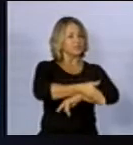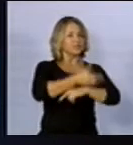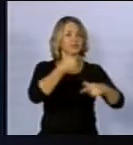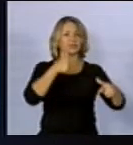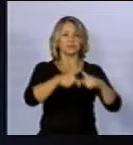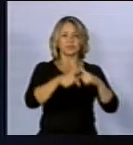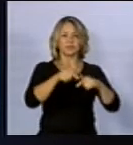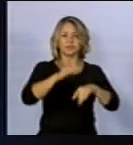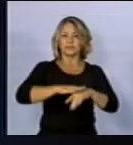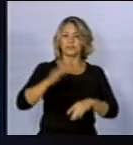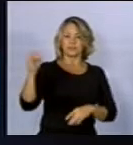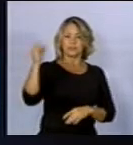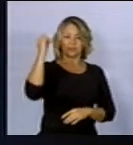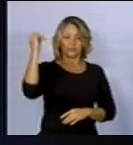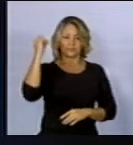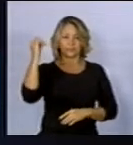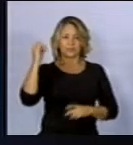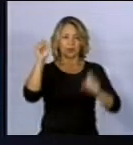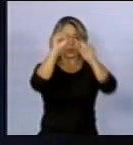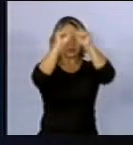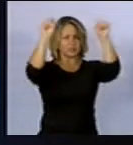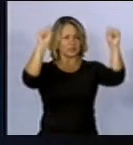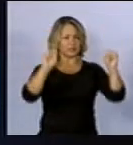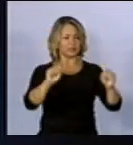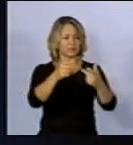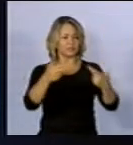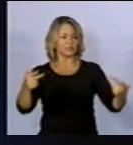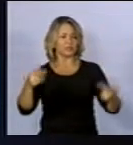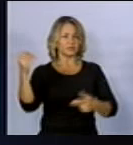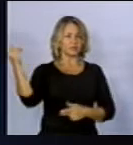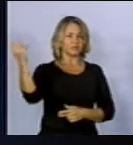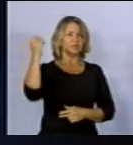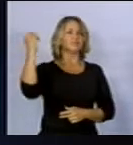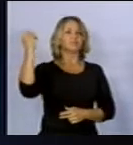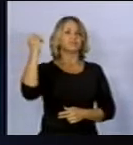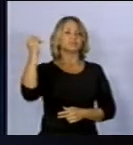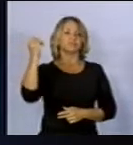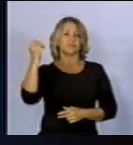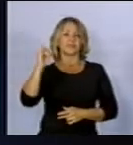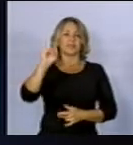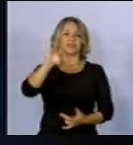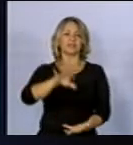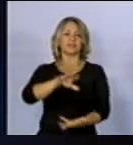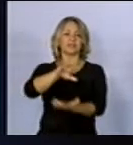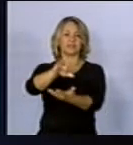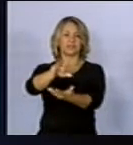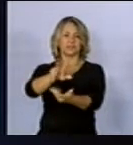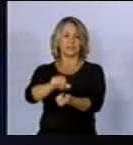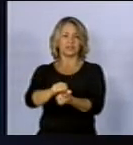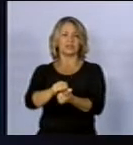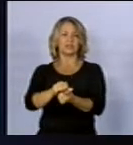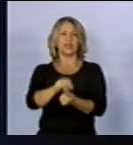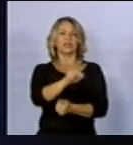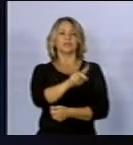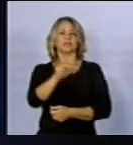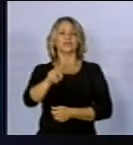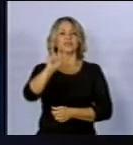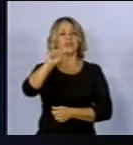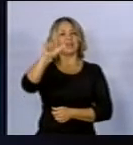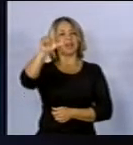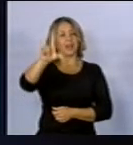essenciais o sistema de valores constitucionais V systeem professor Alex